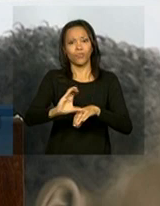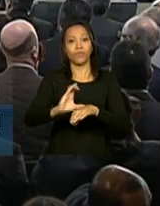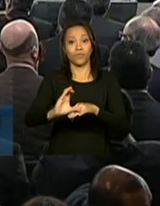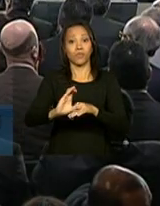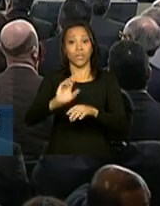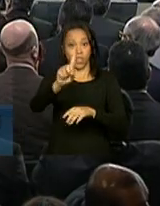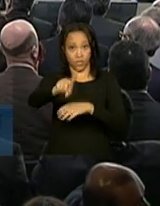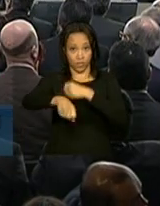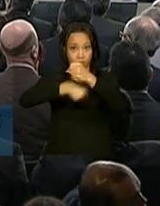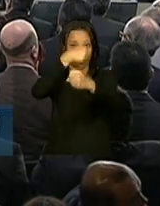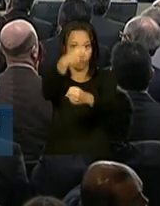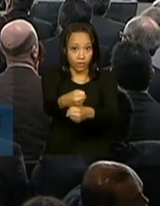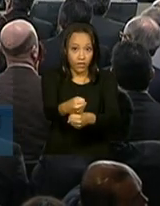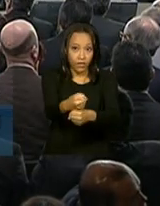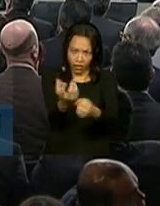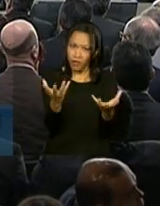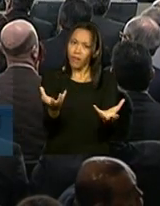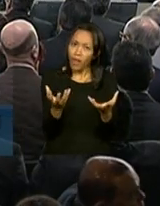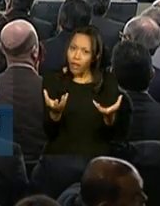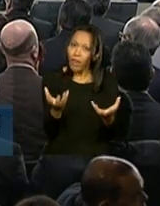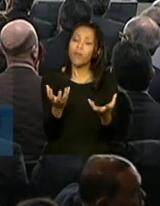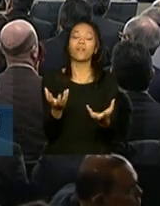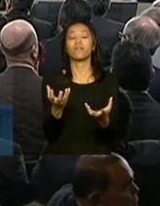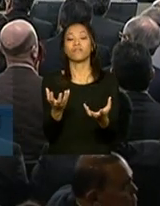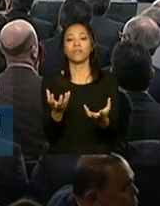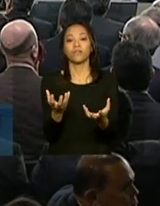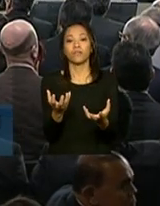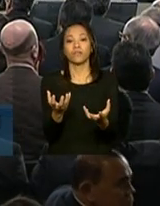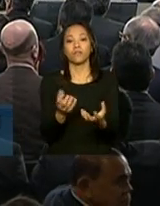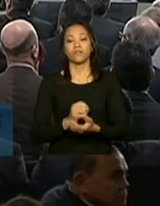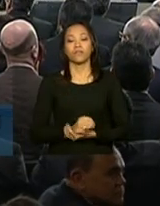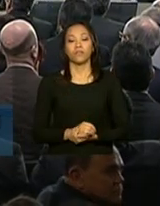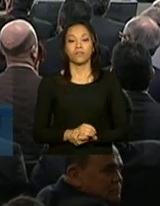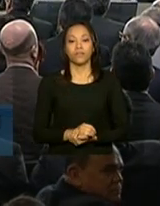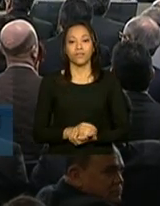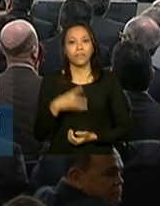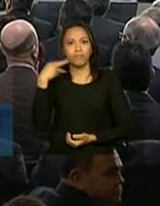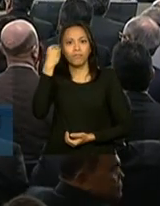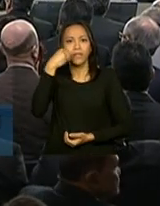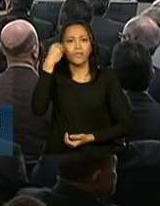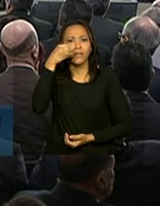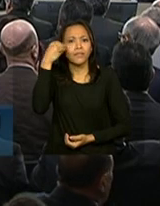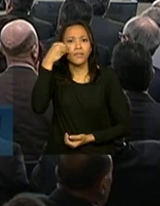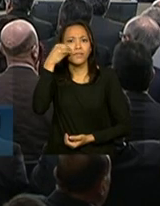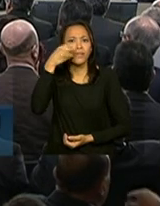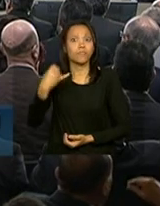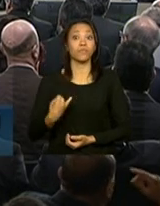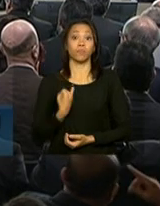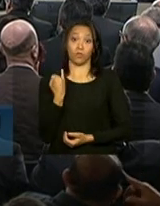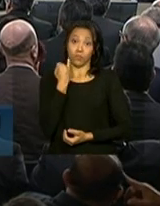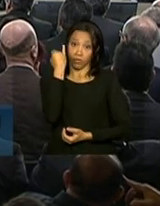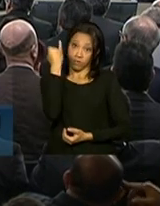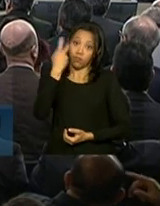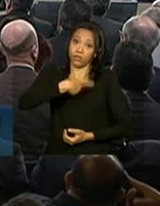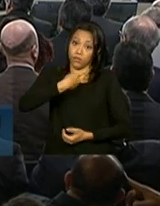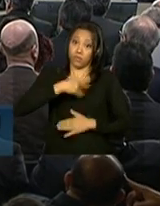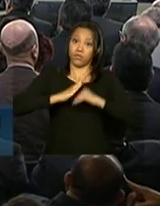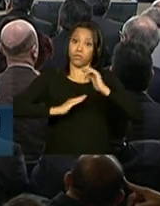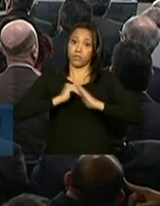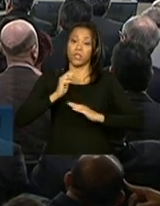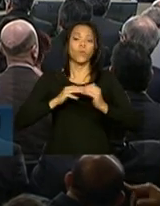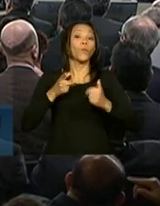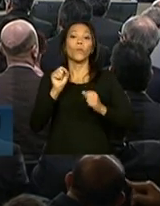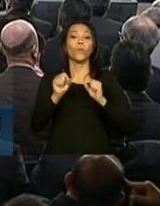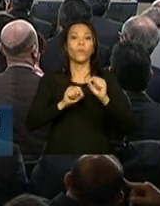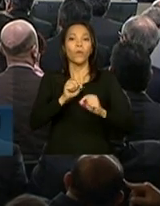do ano, quiserem ter uma experiência fundamental, que é essa